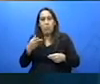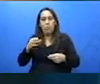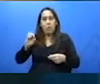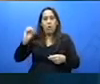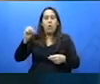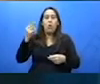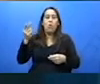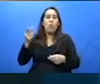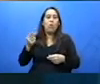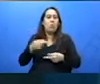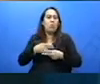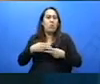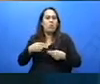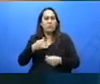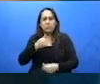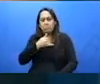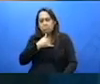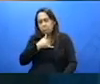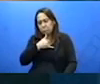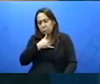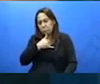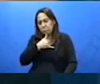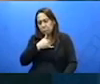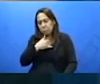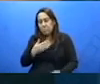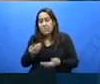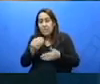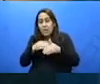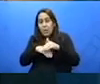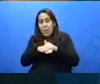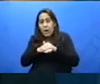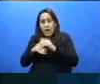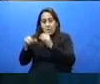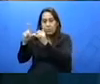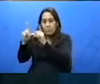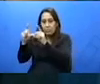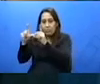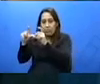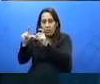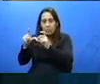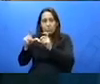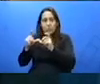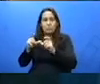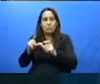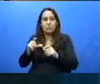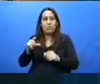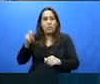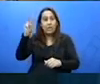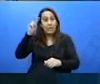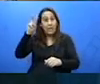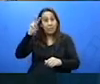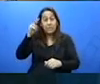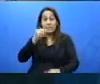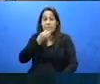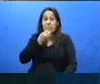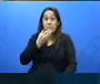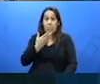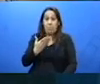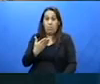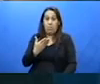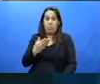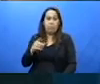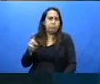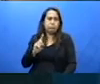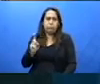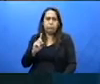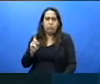porque aquilo nos deixa triste? Se ela guarda uma foto da Suzy, é uma boa recordação ou uma